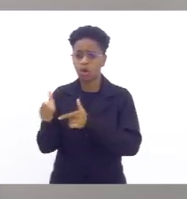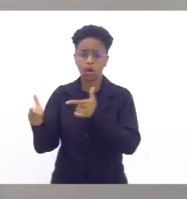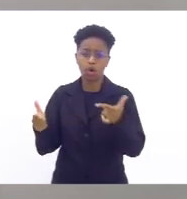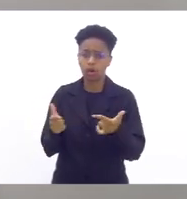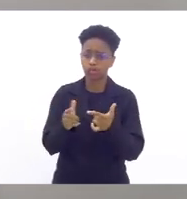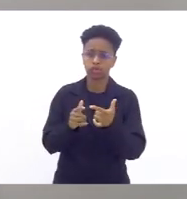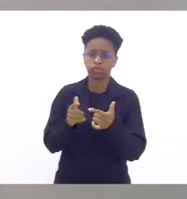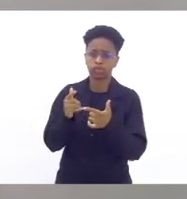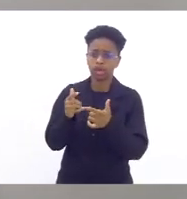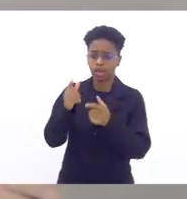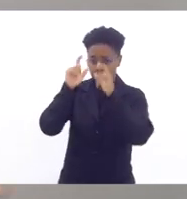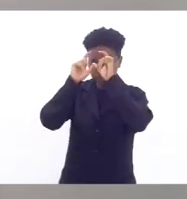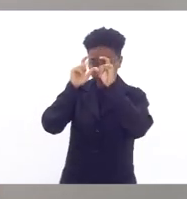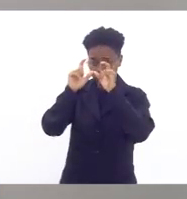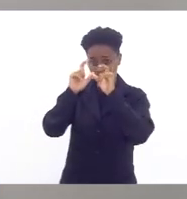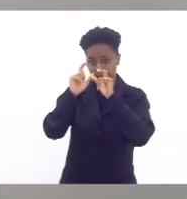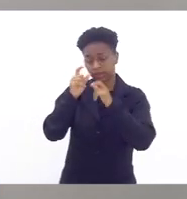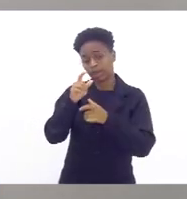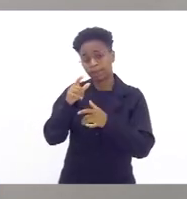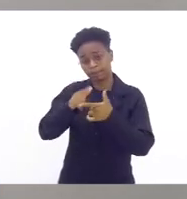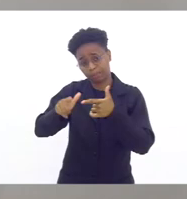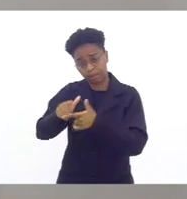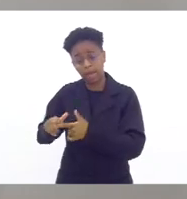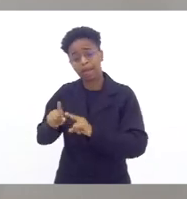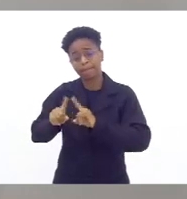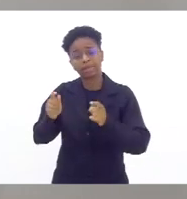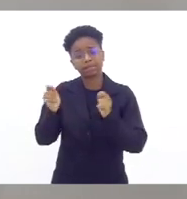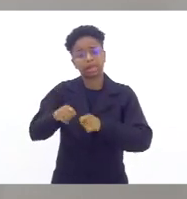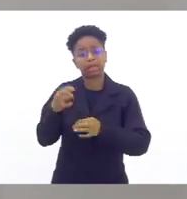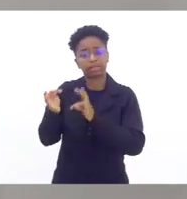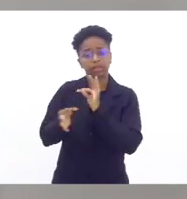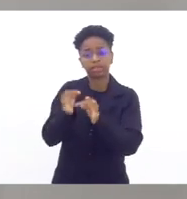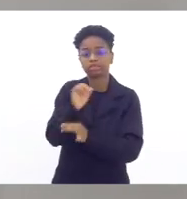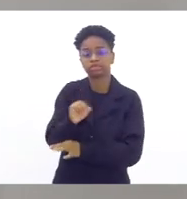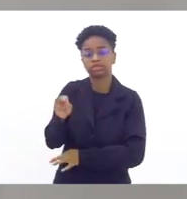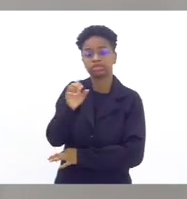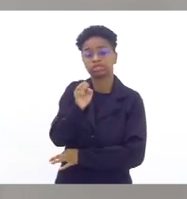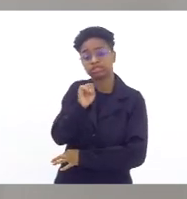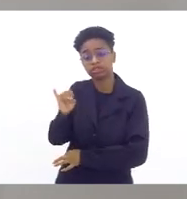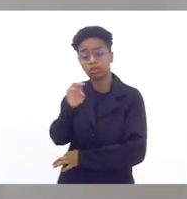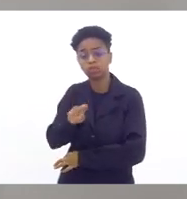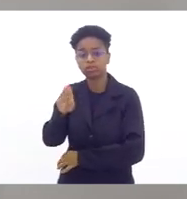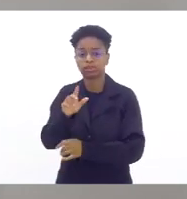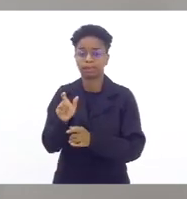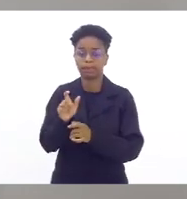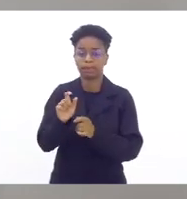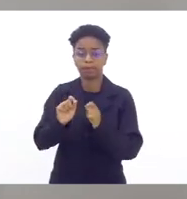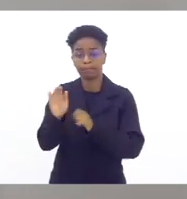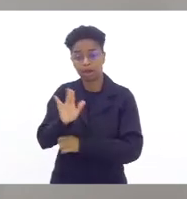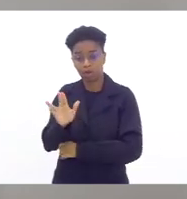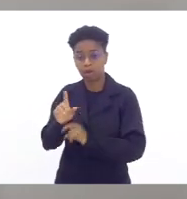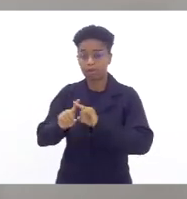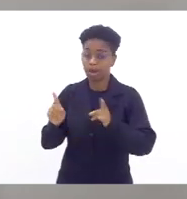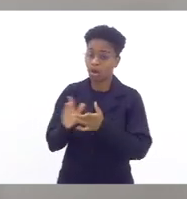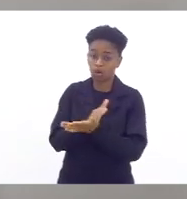transtornos e que poderiam inclusive está sendo tratados a partir da maconha e essas pessoas não têm acesso algumas fazem o uso terapêutico